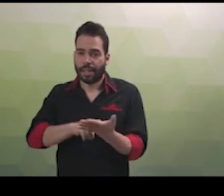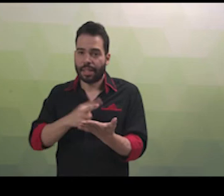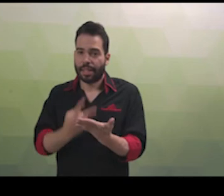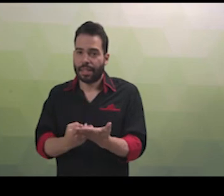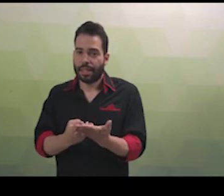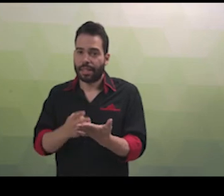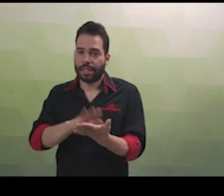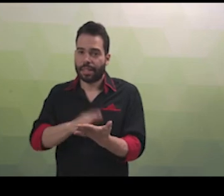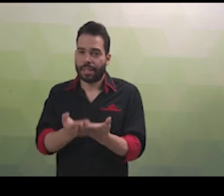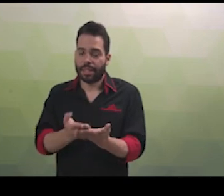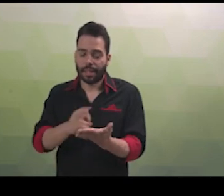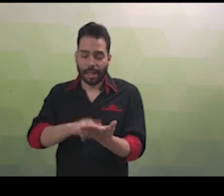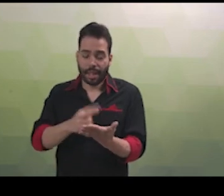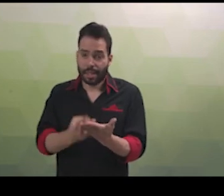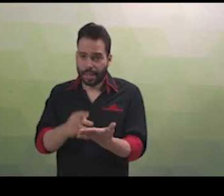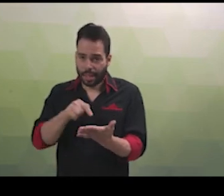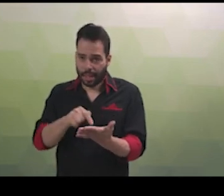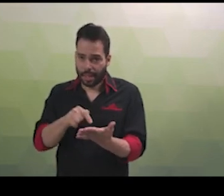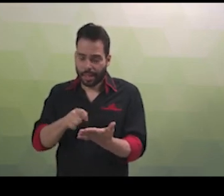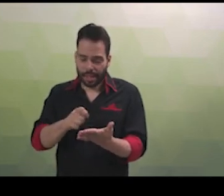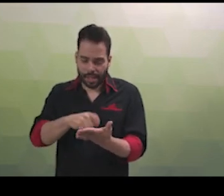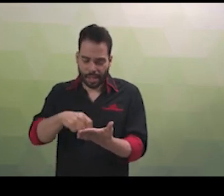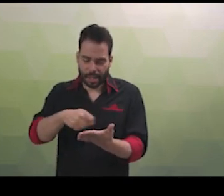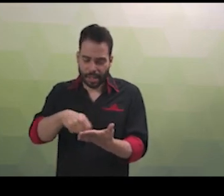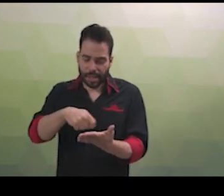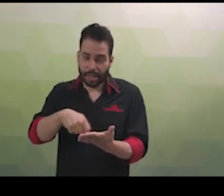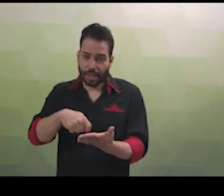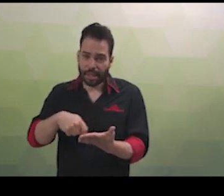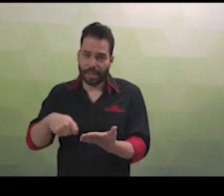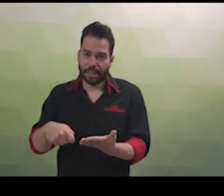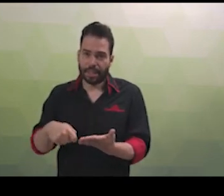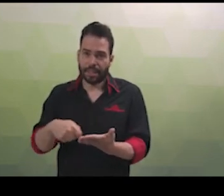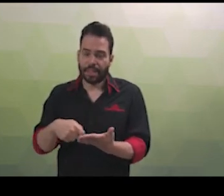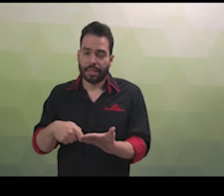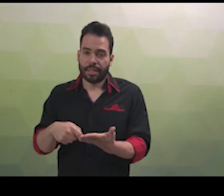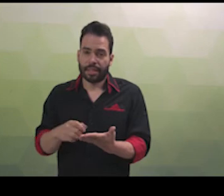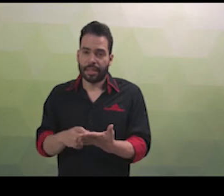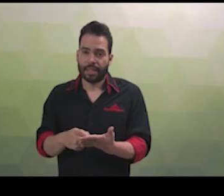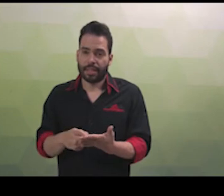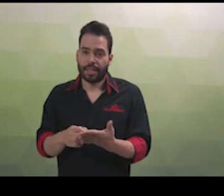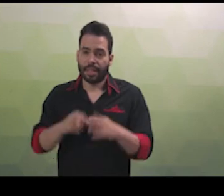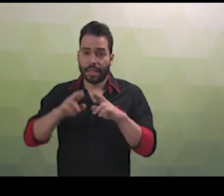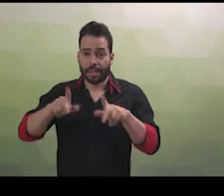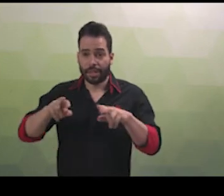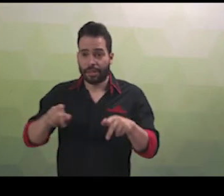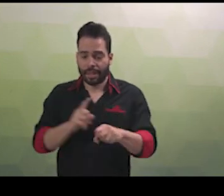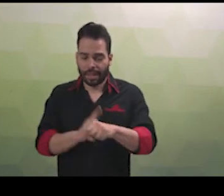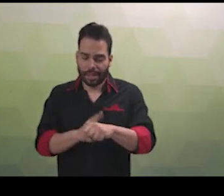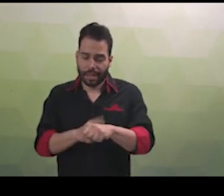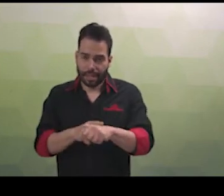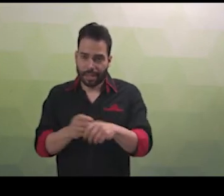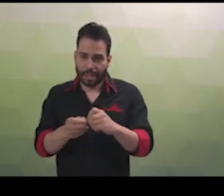A tradução geralmente é a elaboração da mensagem escrita no idioma do público-alvo, feita em